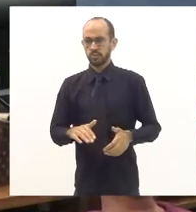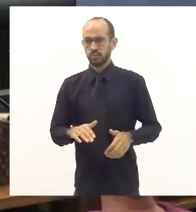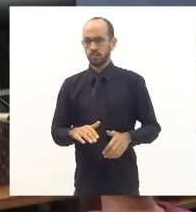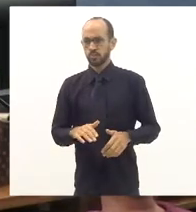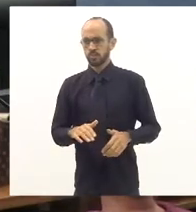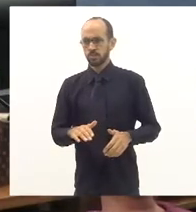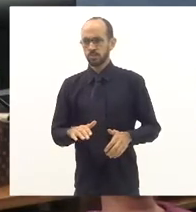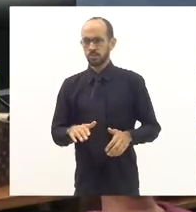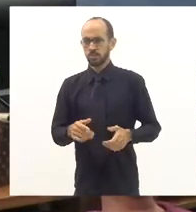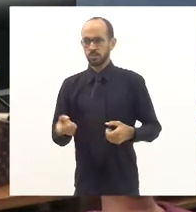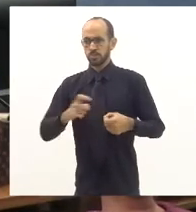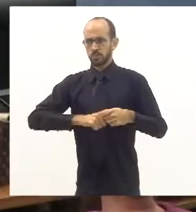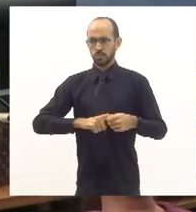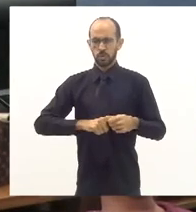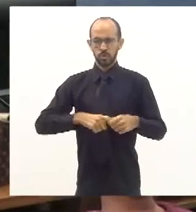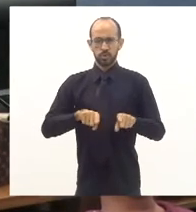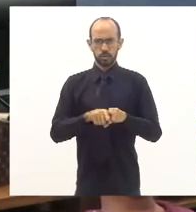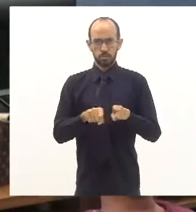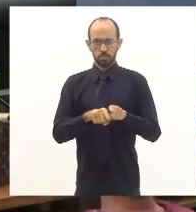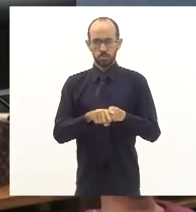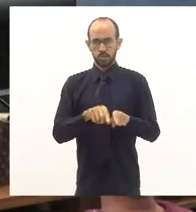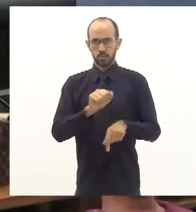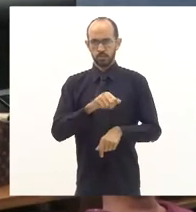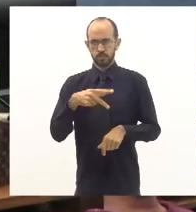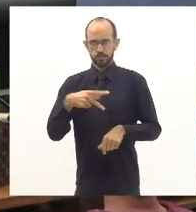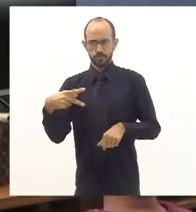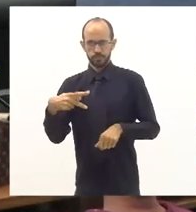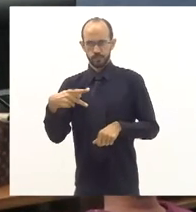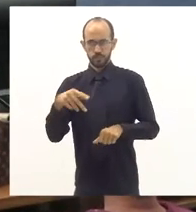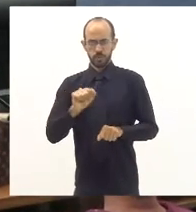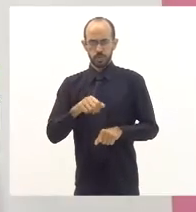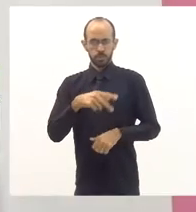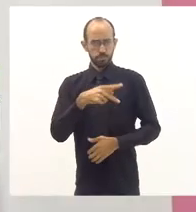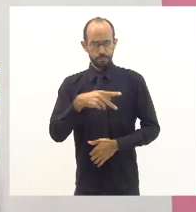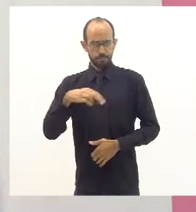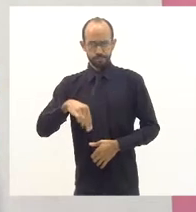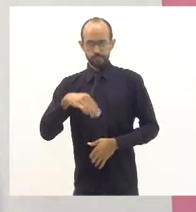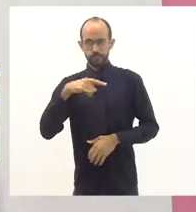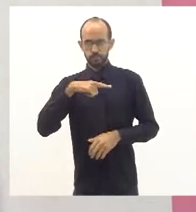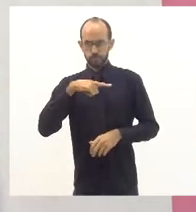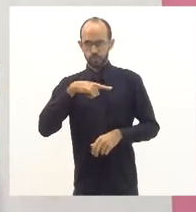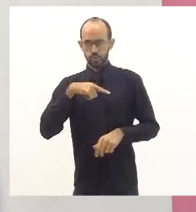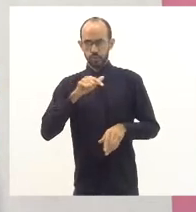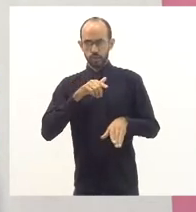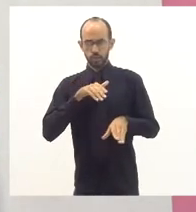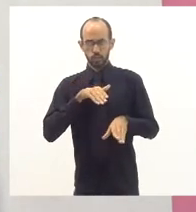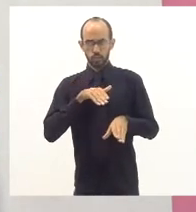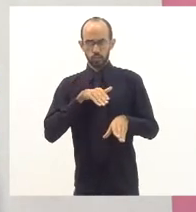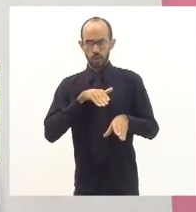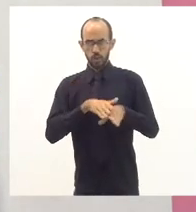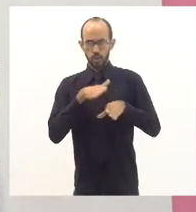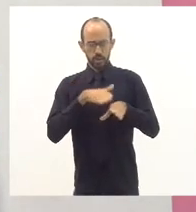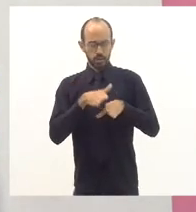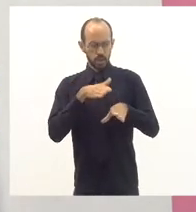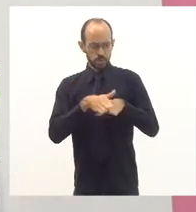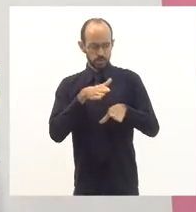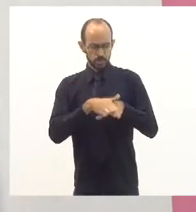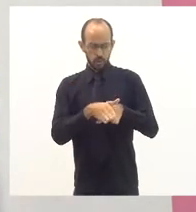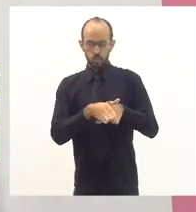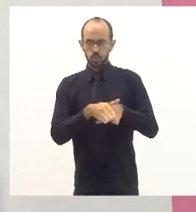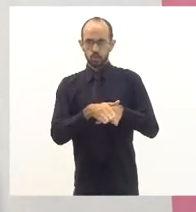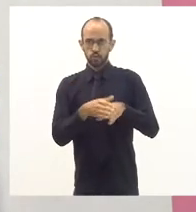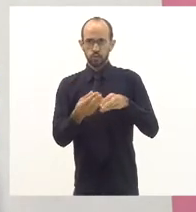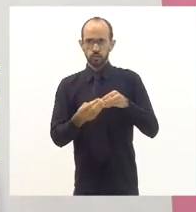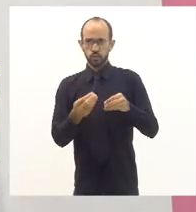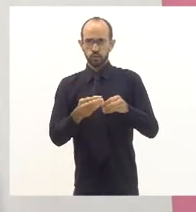do aplicativo que a PM tinha antes, que era um guia orientador de abordagem